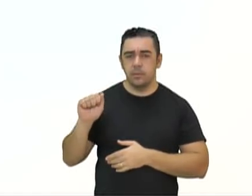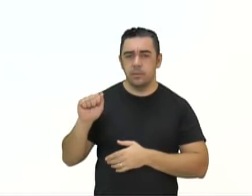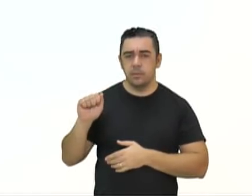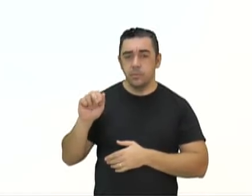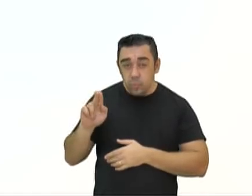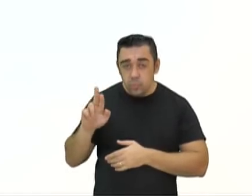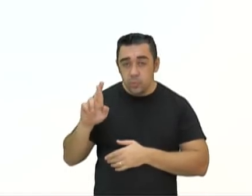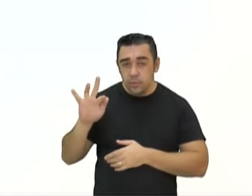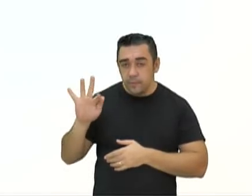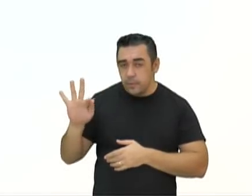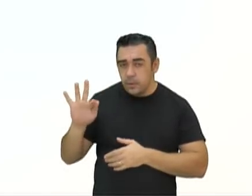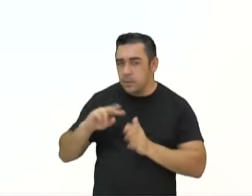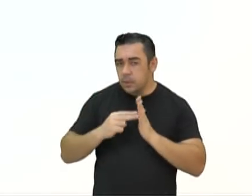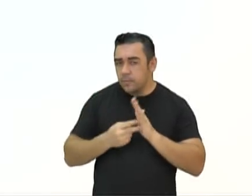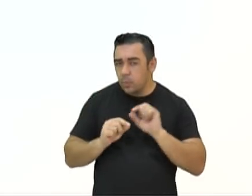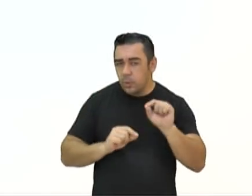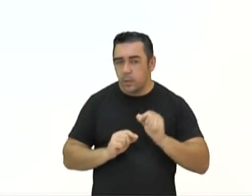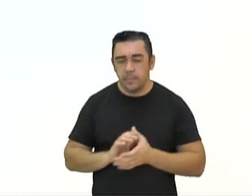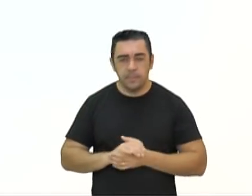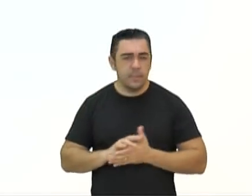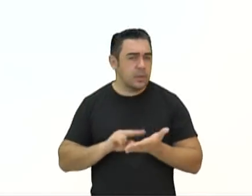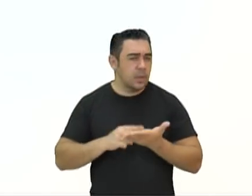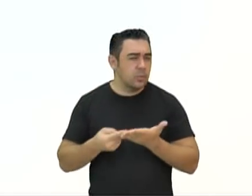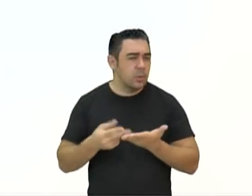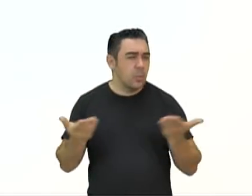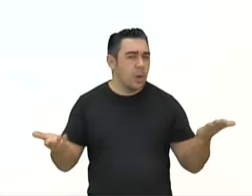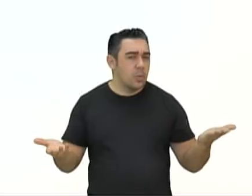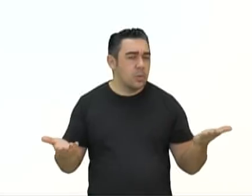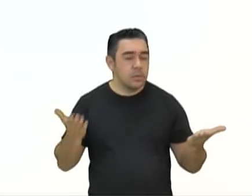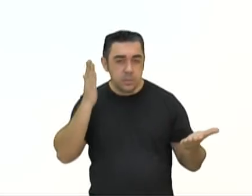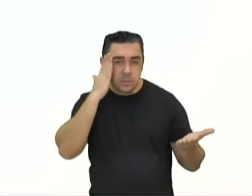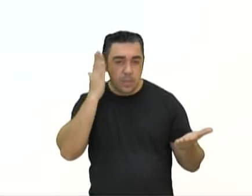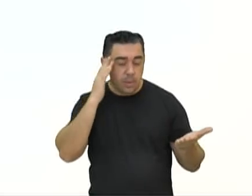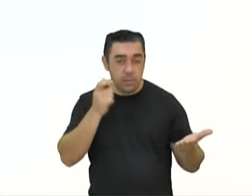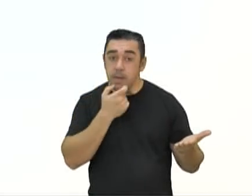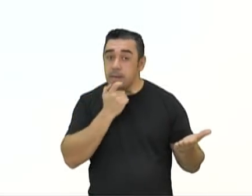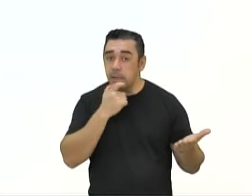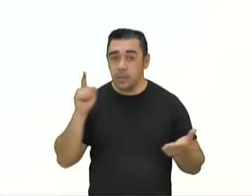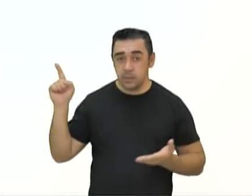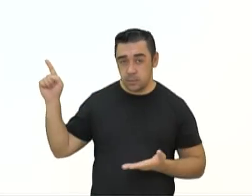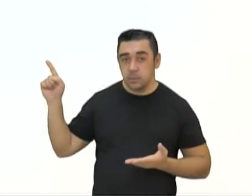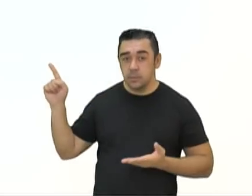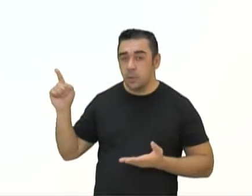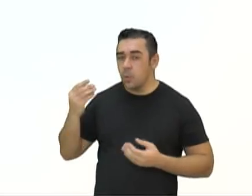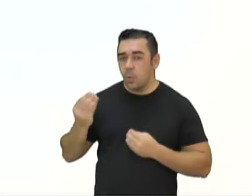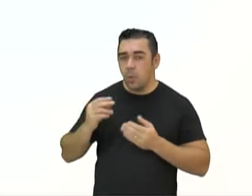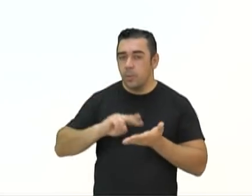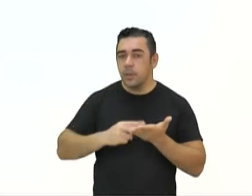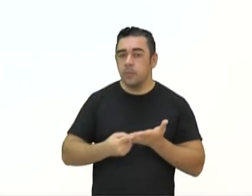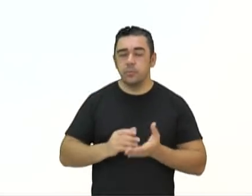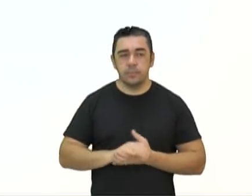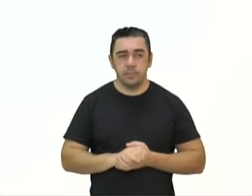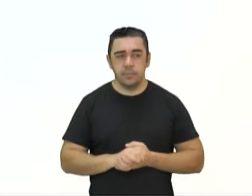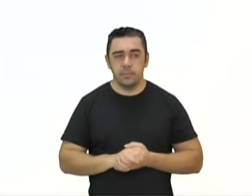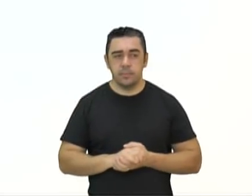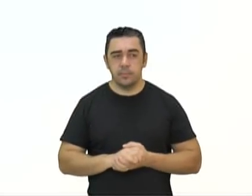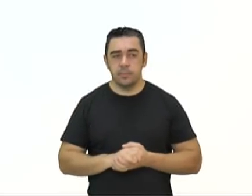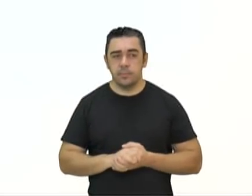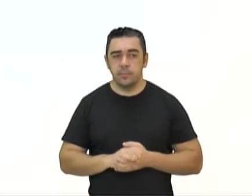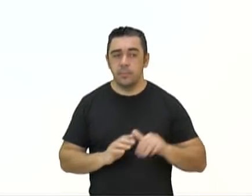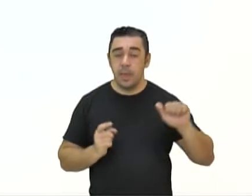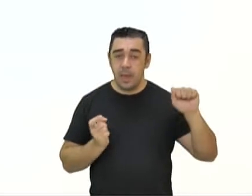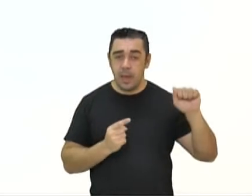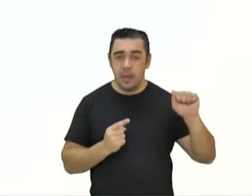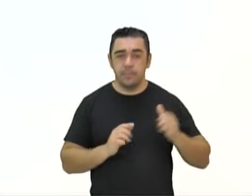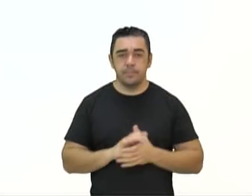O que será que significa? Qual a tradução? Sabemos que ele está em inglês. Como que a gente pode traduzir? Na alternativa